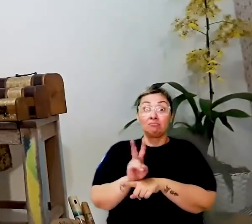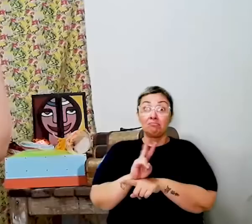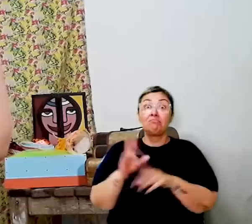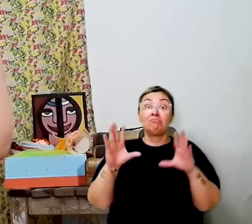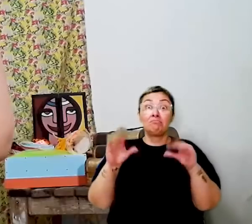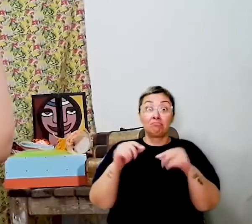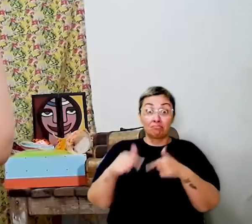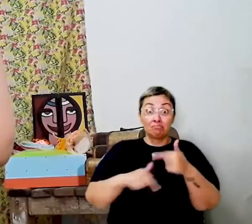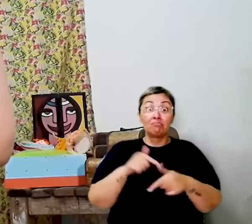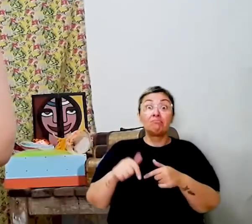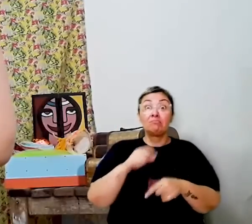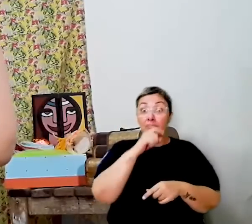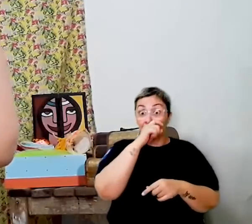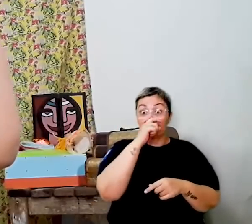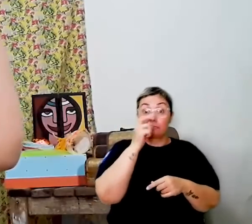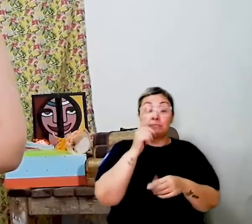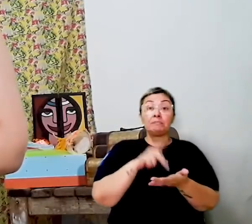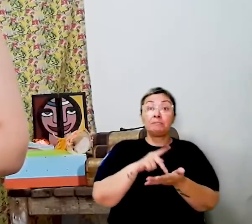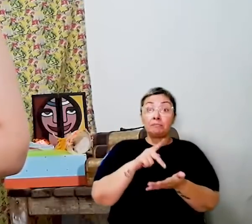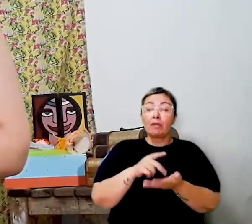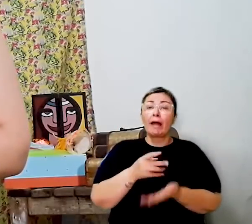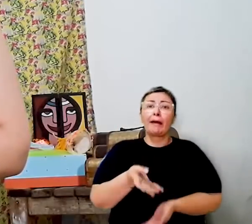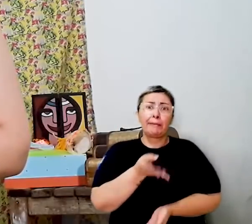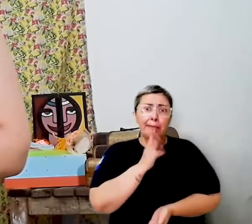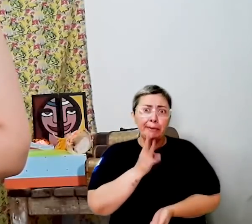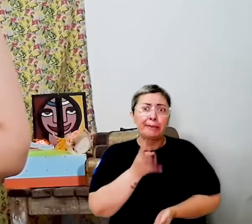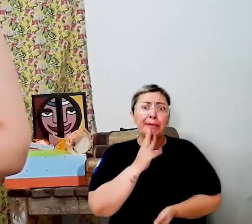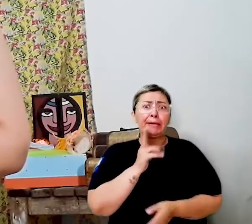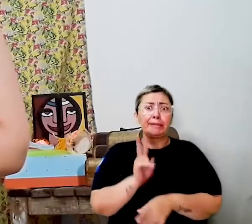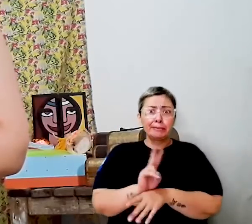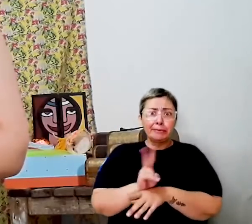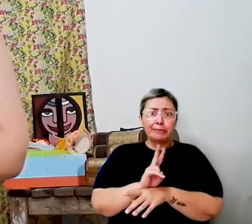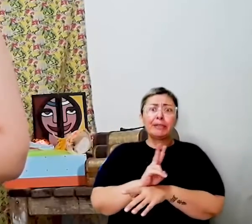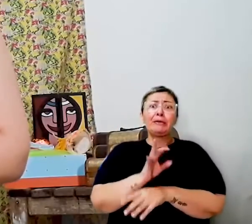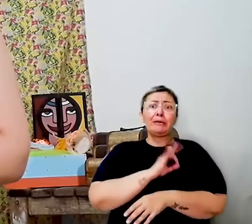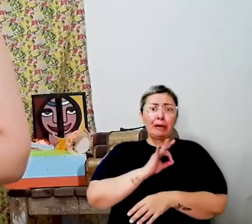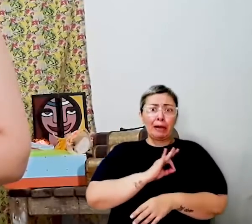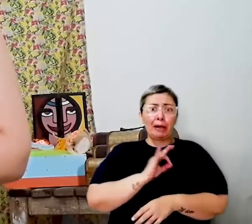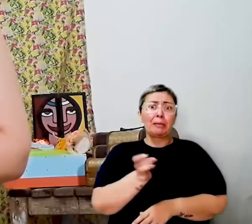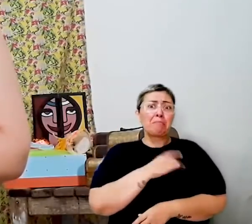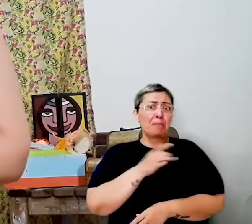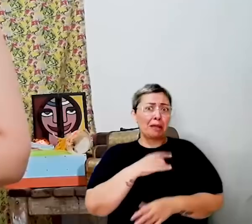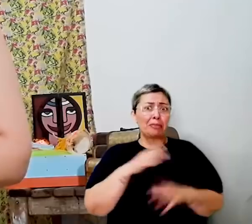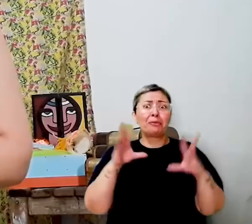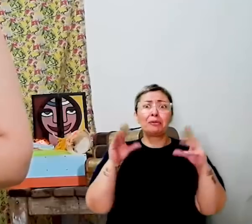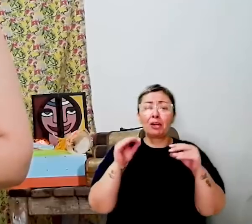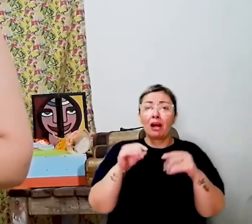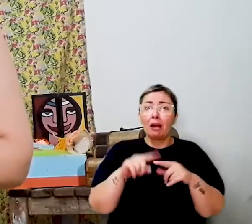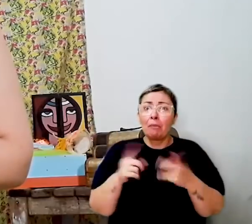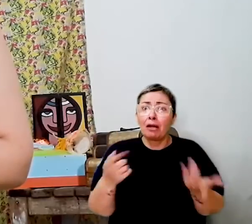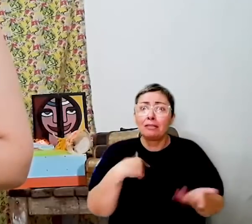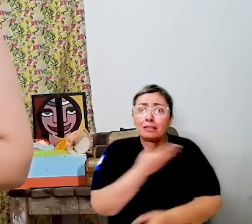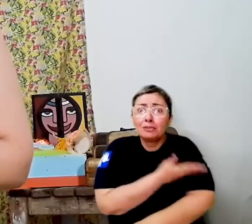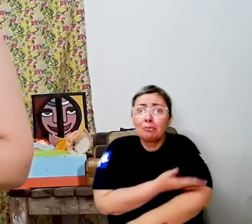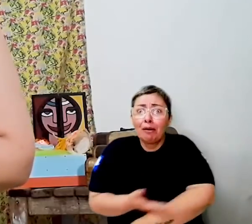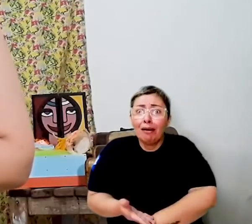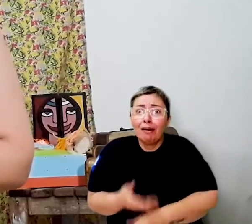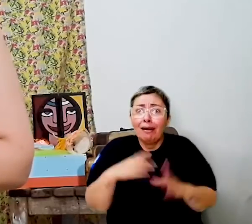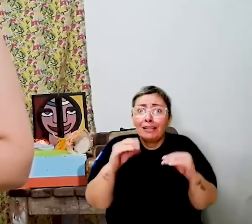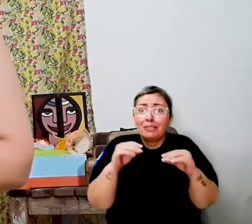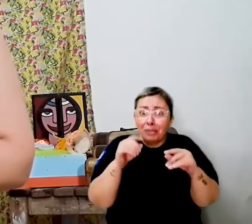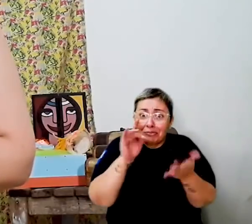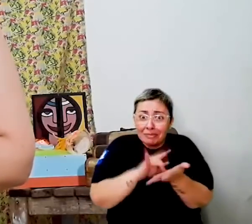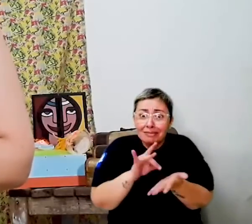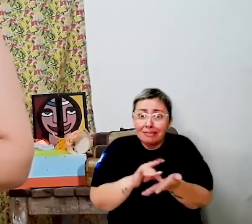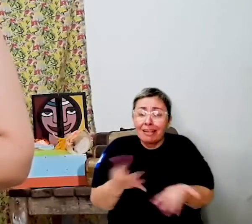disso? É verdade, eu conheço muito guarda noturno que tem medo da noite. E olha que eles estão muito acostumados, não é